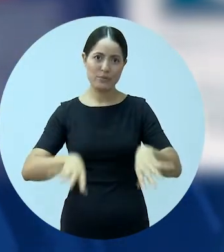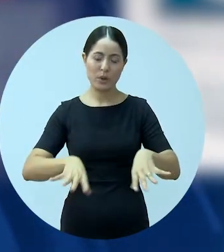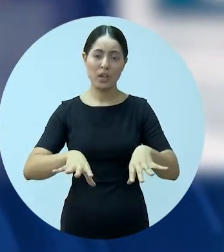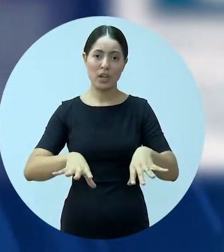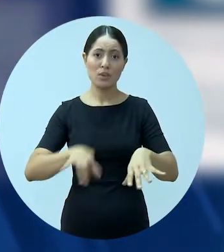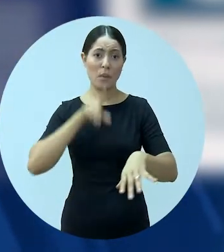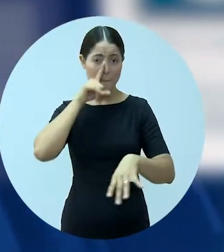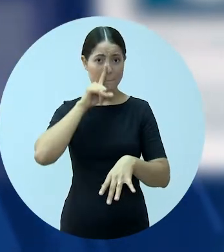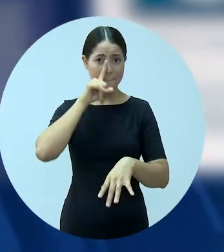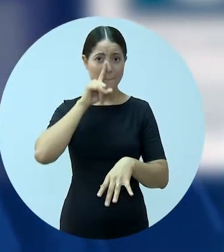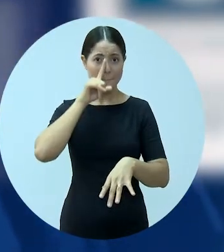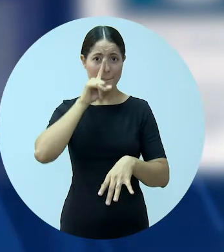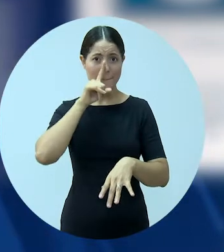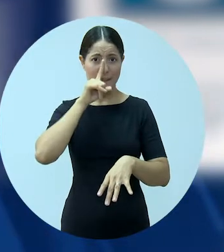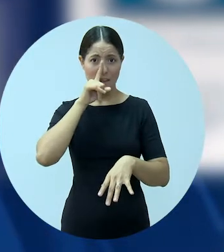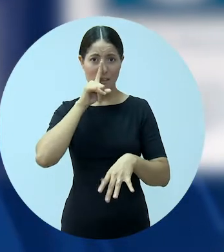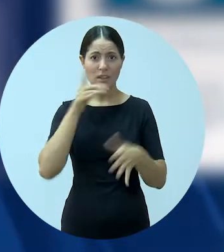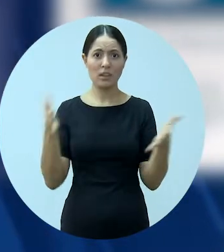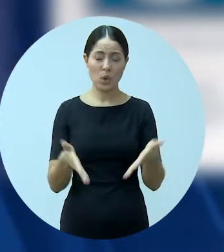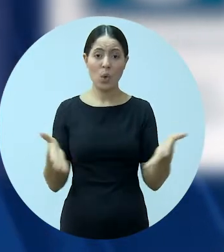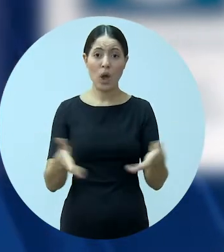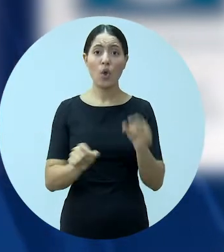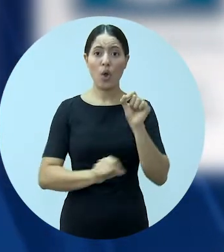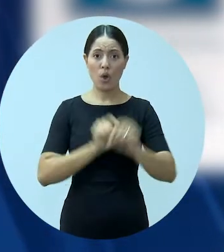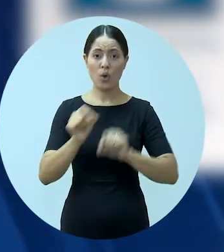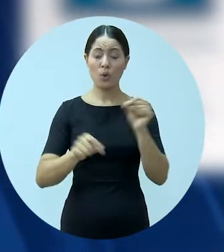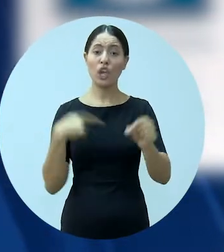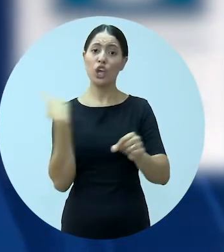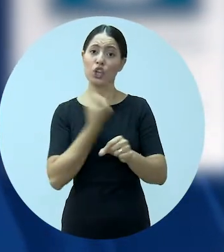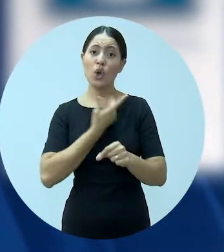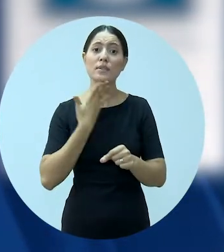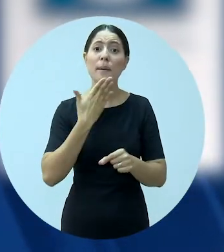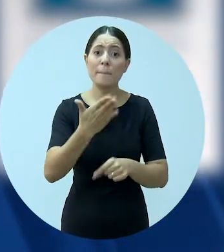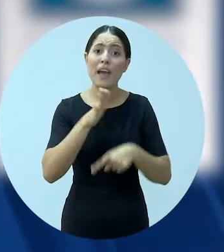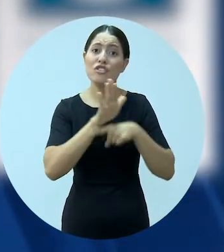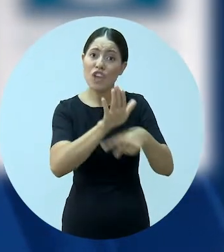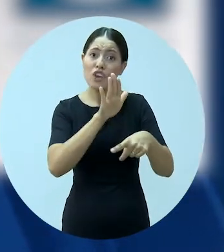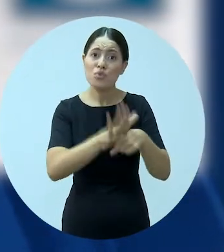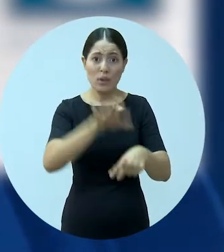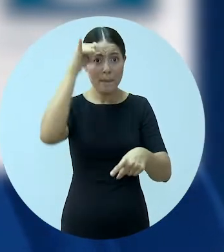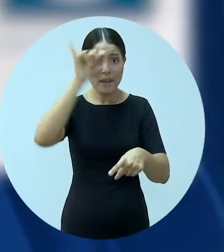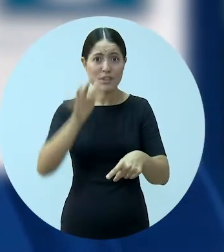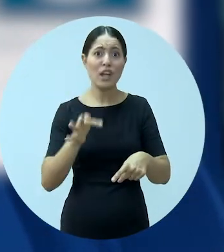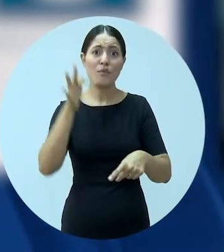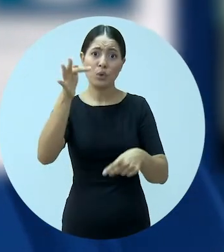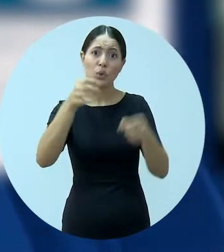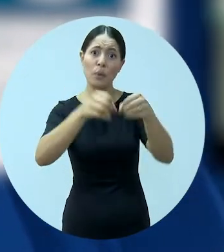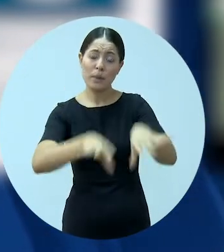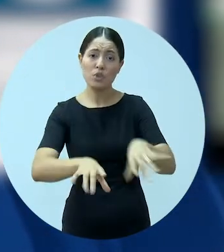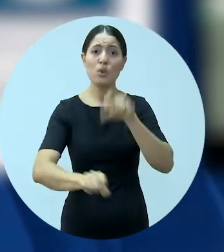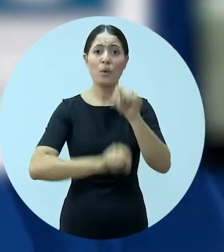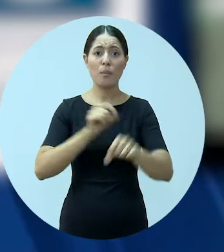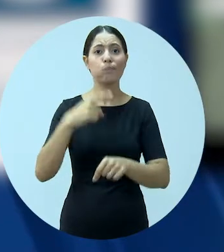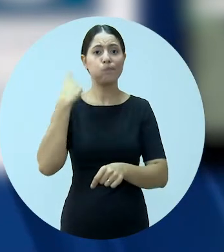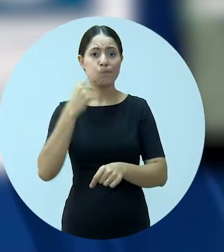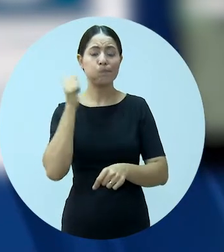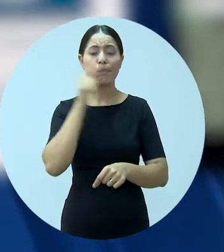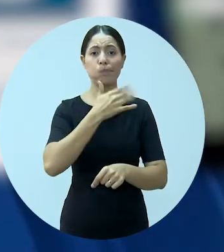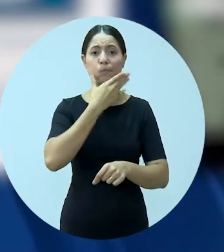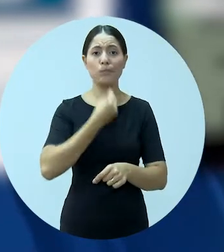de forma geral, muito mais prejudicial, muito mais perigosa no futuro próximo. Então nós pedimos a ajuda de vocês,